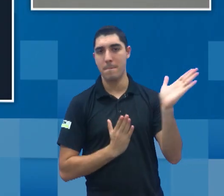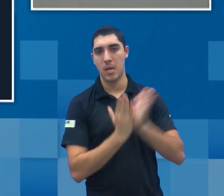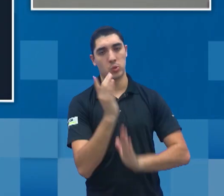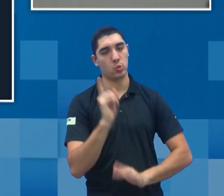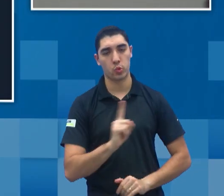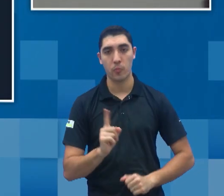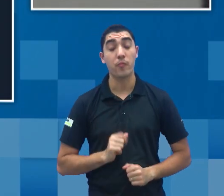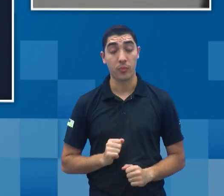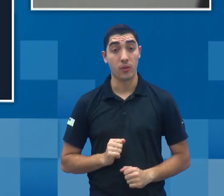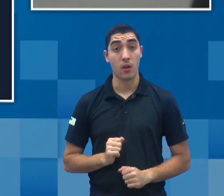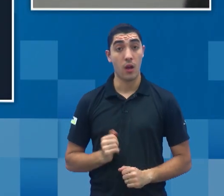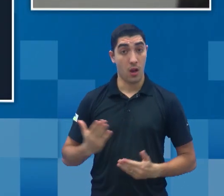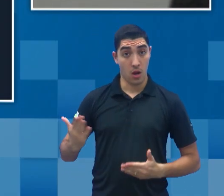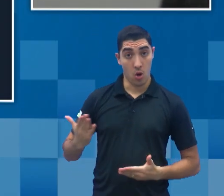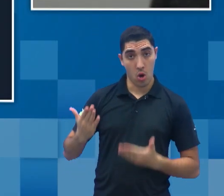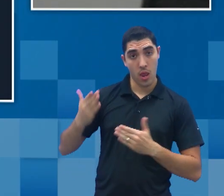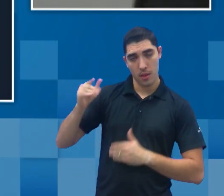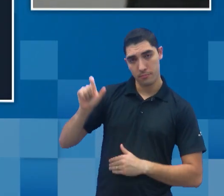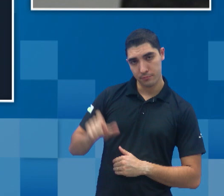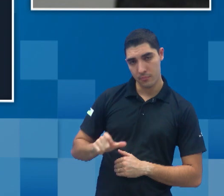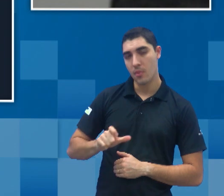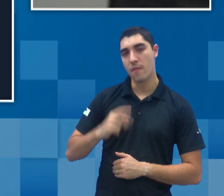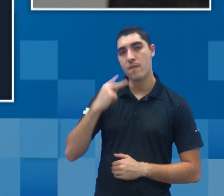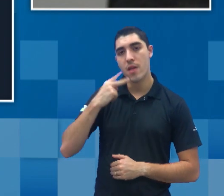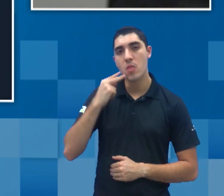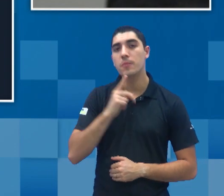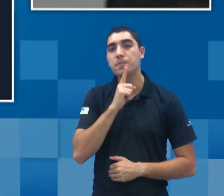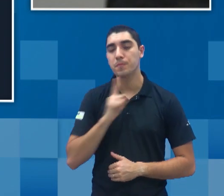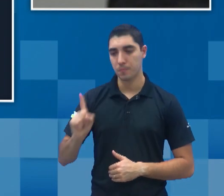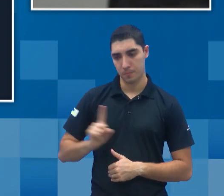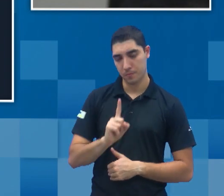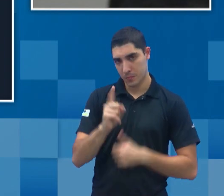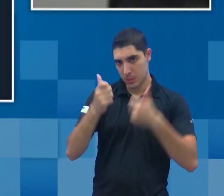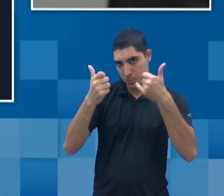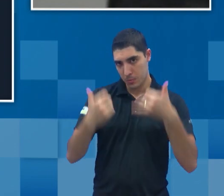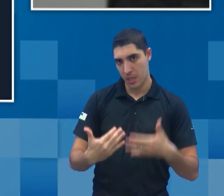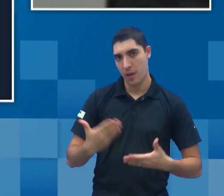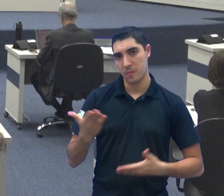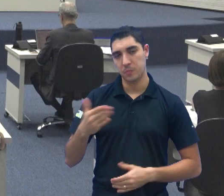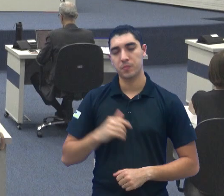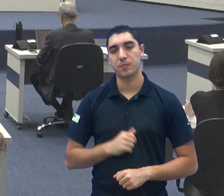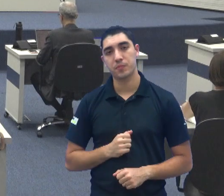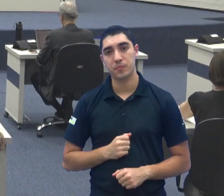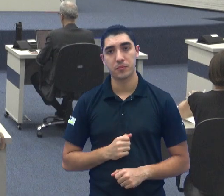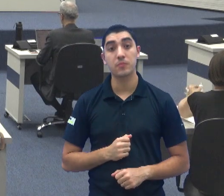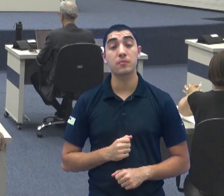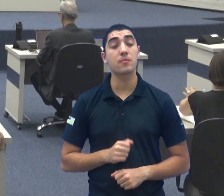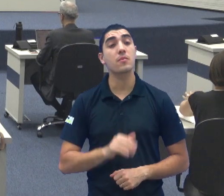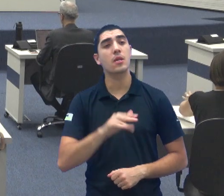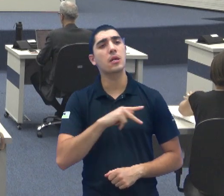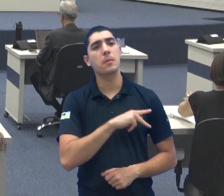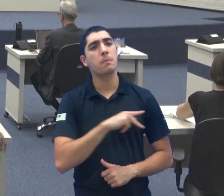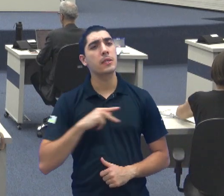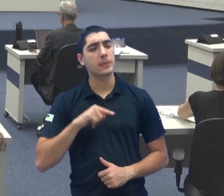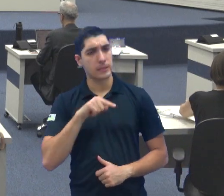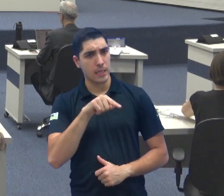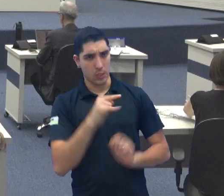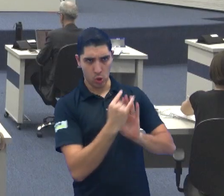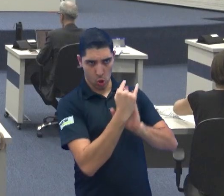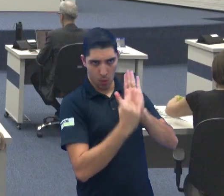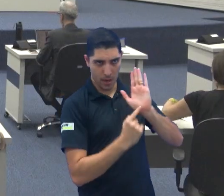rejeitado. Justificativo de votação, por tempo de minuto, o vereador Sérgio Camargo. Senhor presidente, esse requerimento, ele se